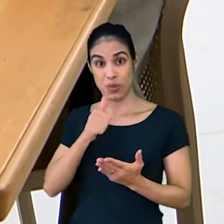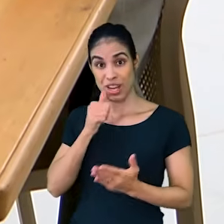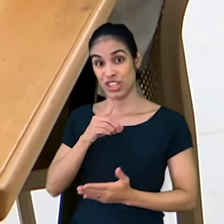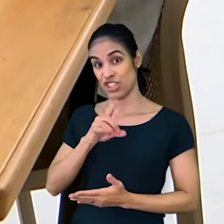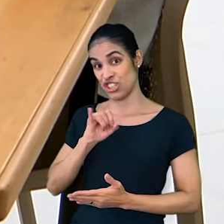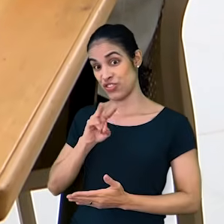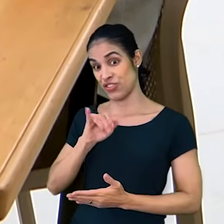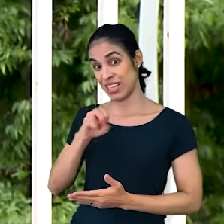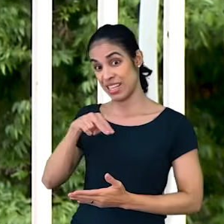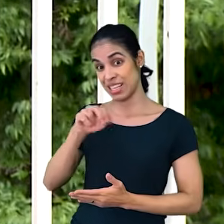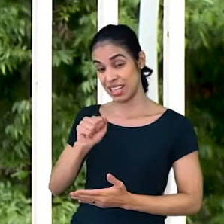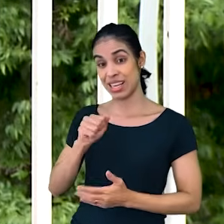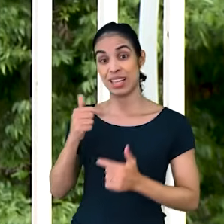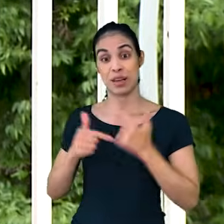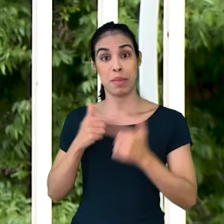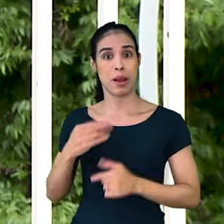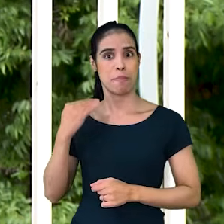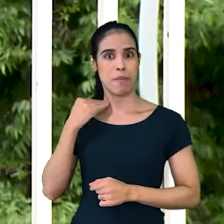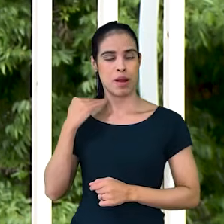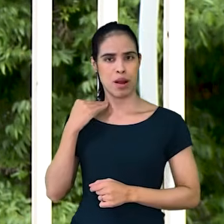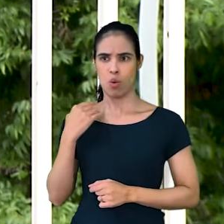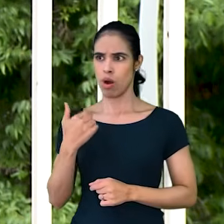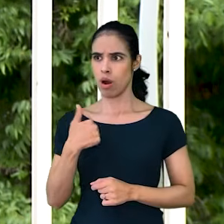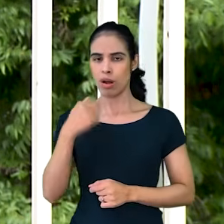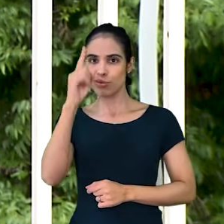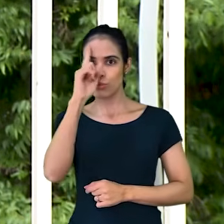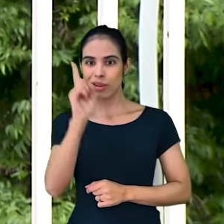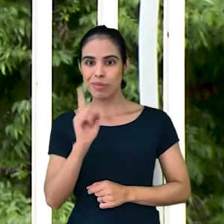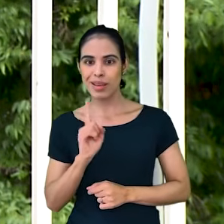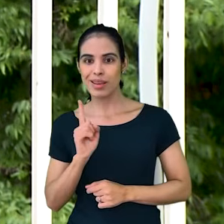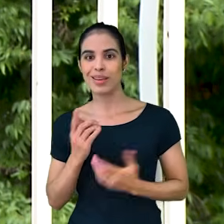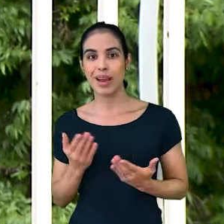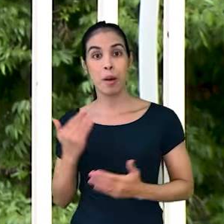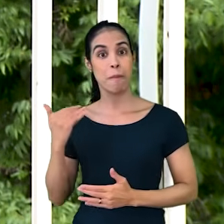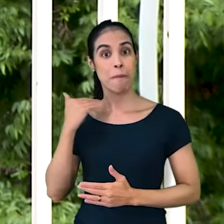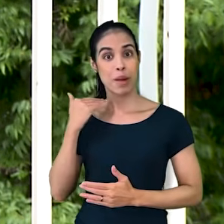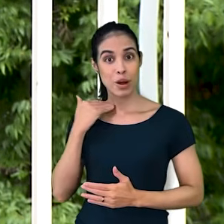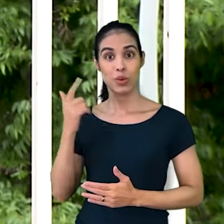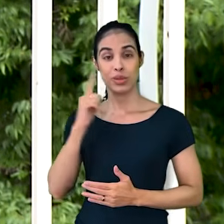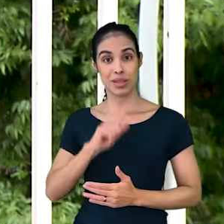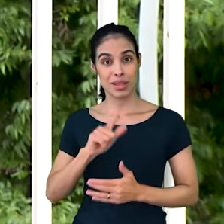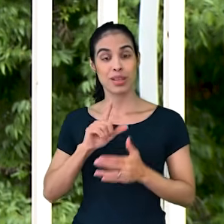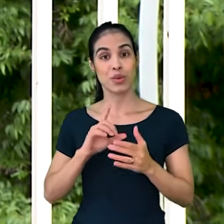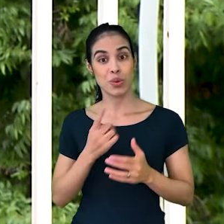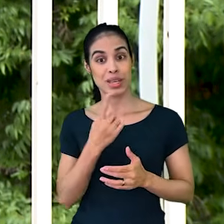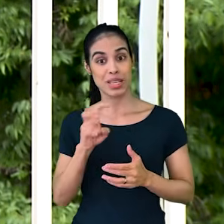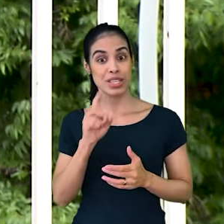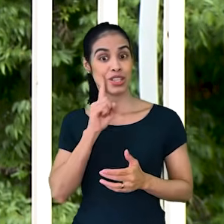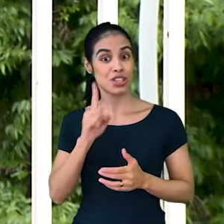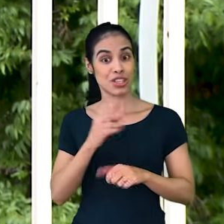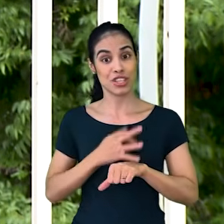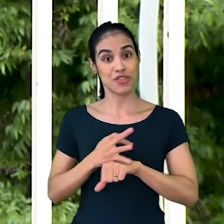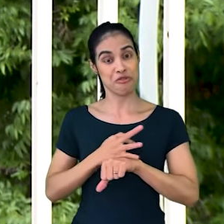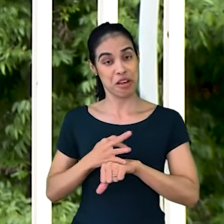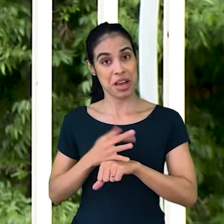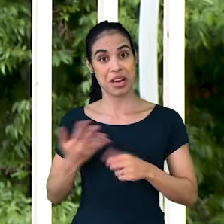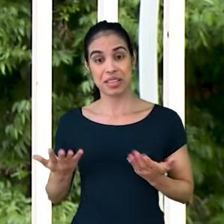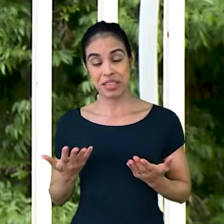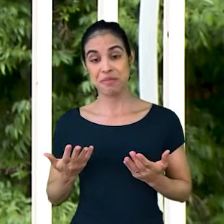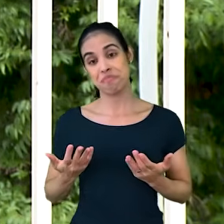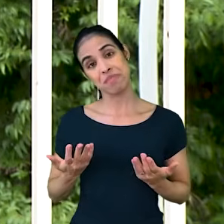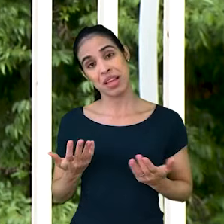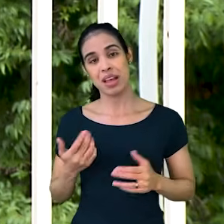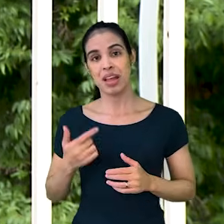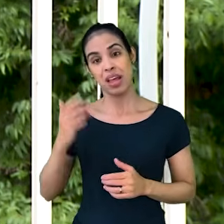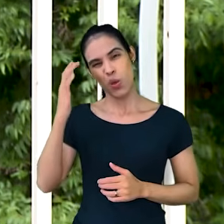anos, ficou surpresa. Não, eu não sabia. Foram os primeiros a serem contemplados com 15 dias de férias. Eu